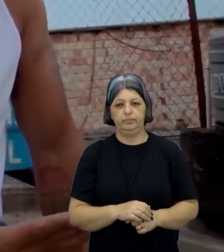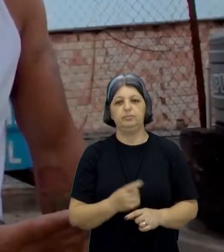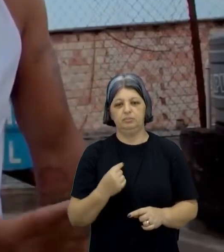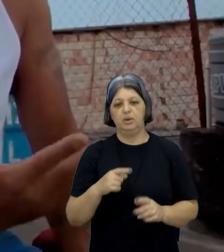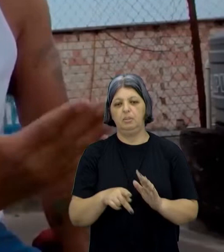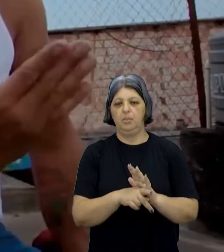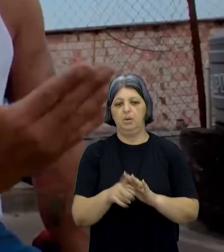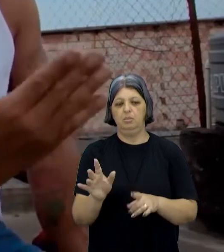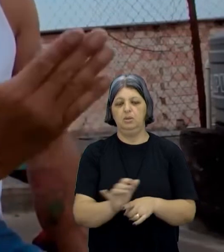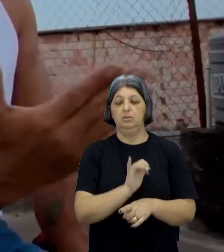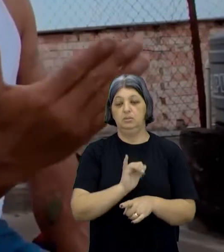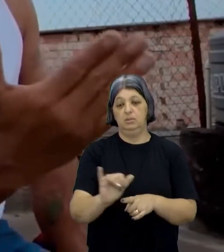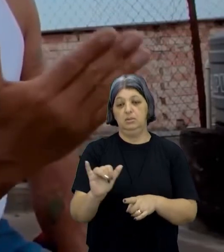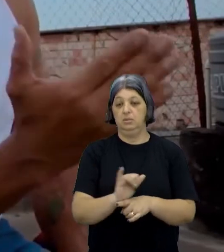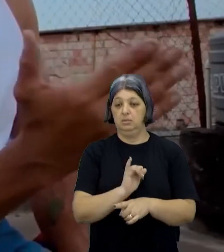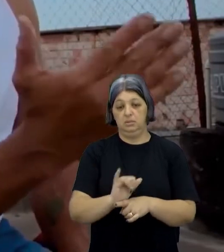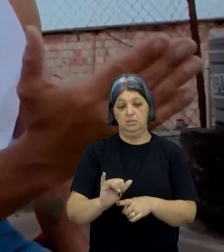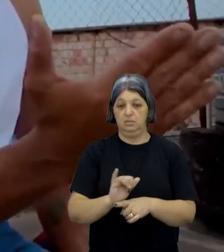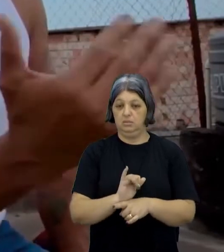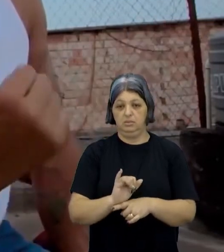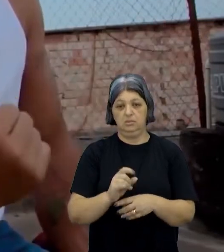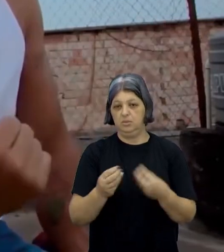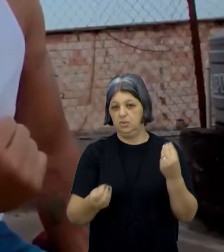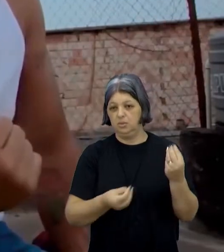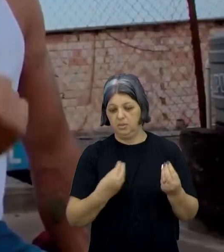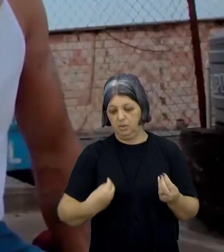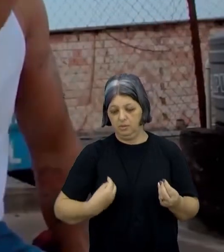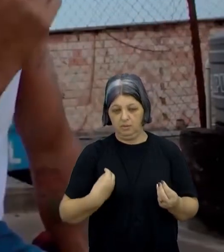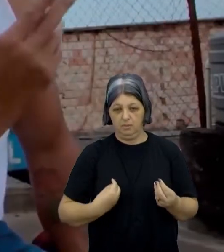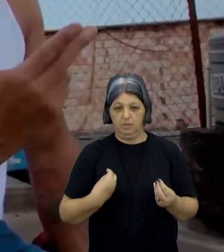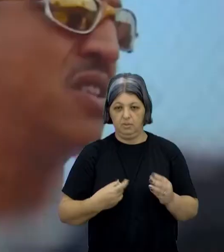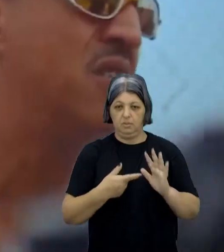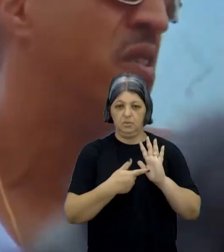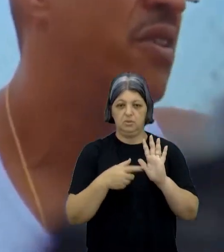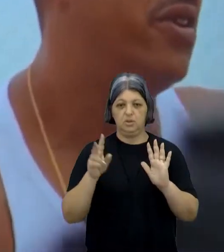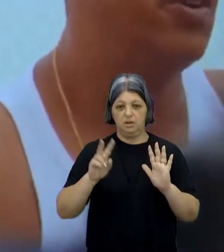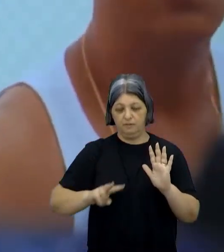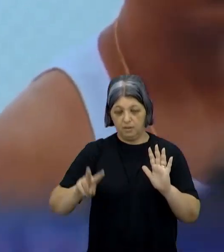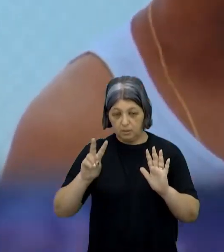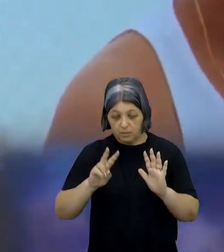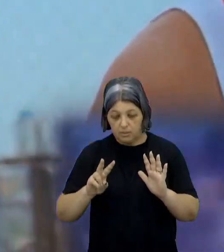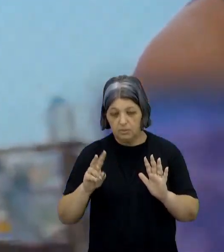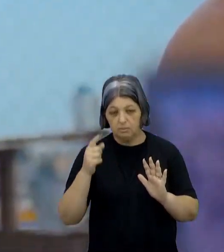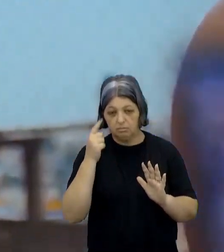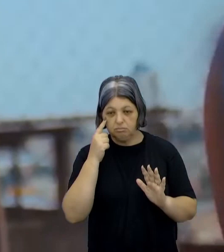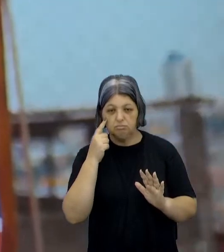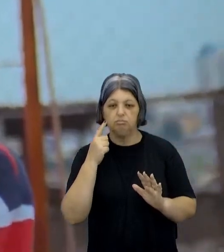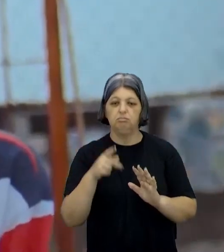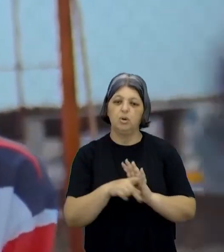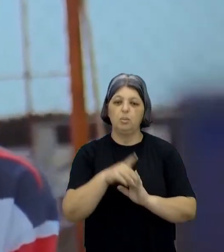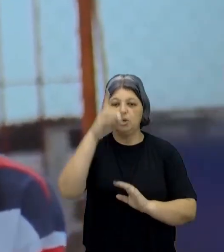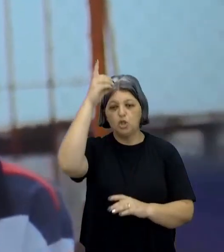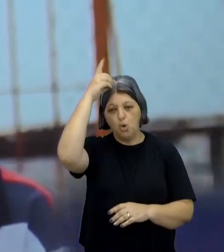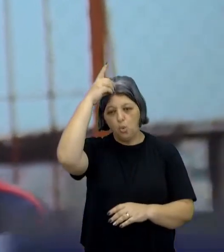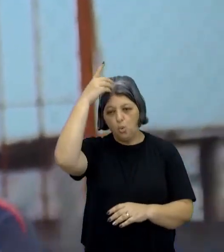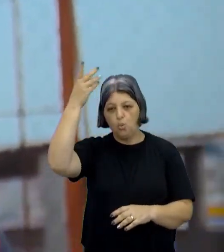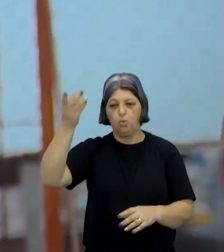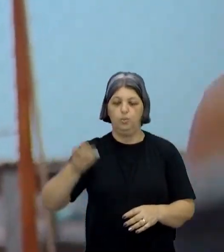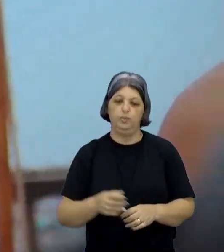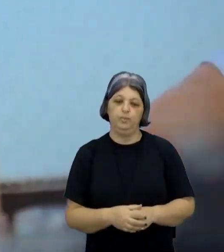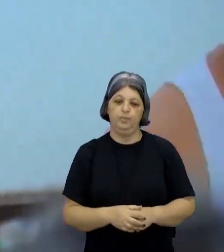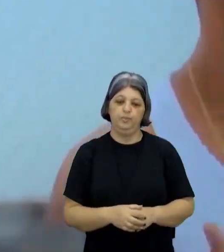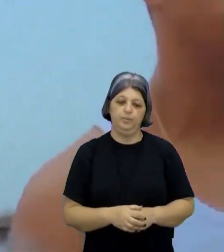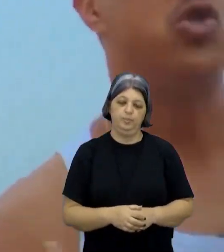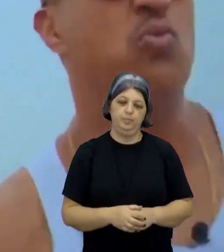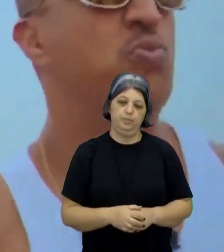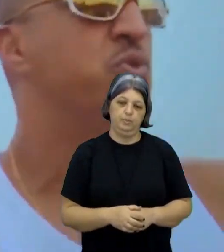ele. Se ele não tiver com quem conviver, ele não vai ter como ele mostrar o valor dele, a inteligência dele, o talento dele. Não adianta ele